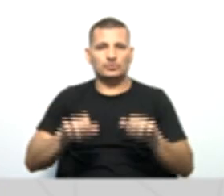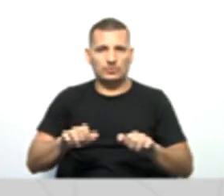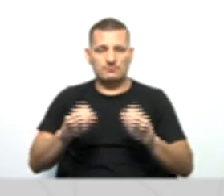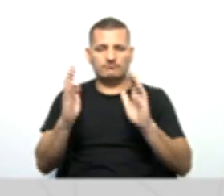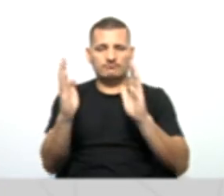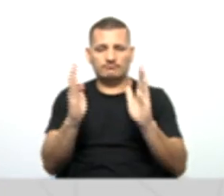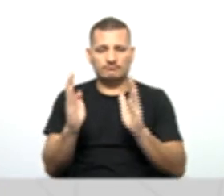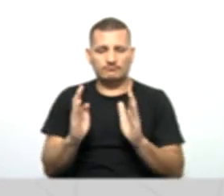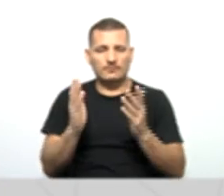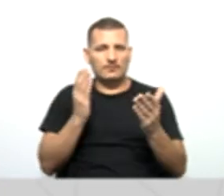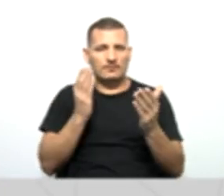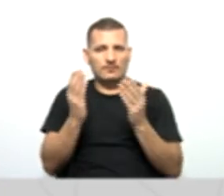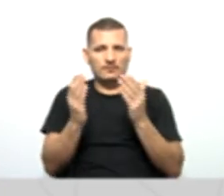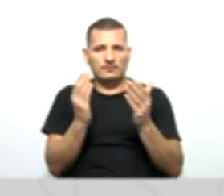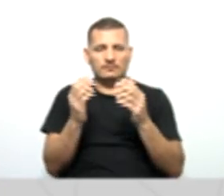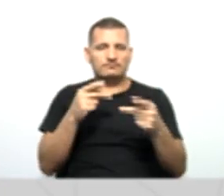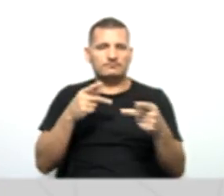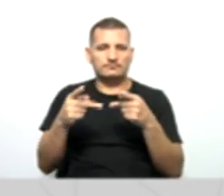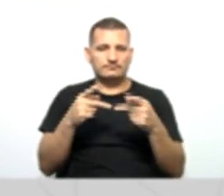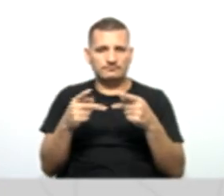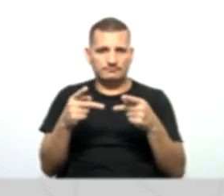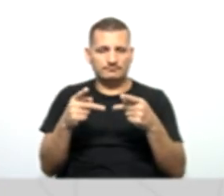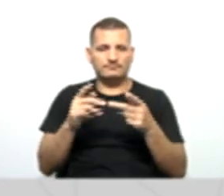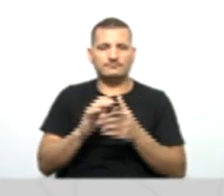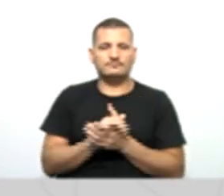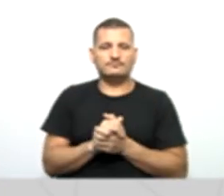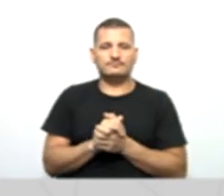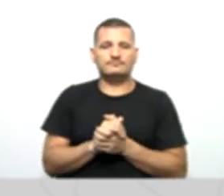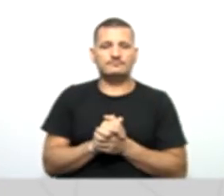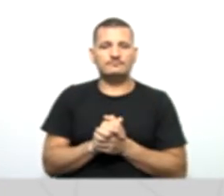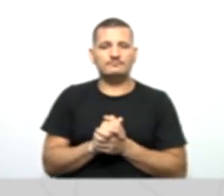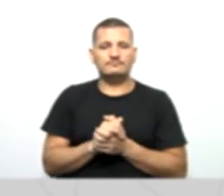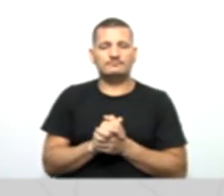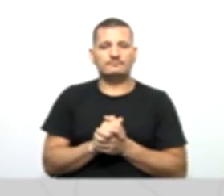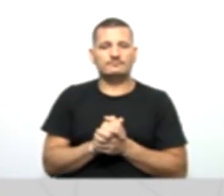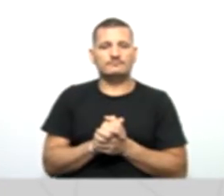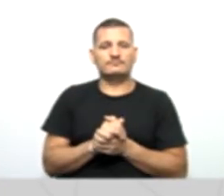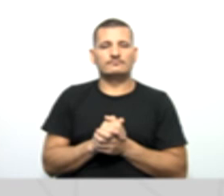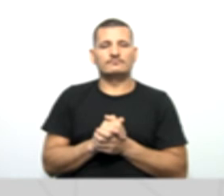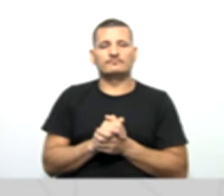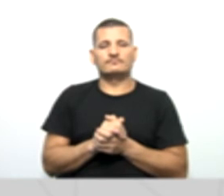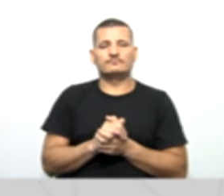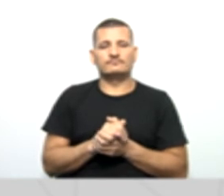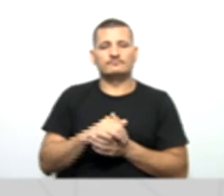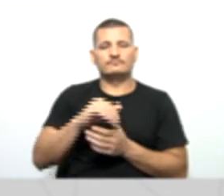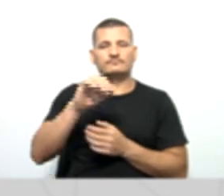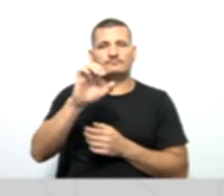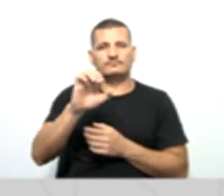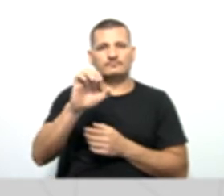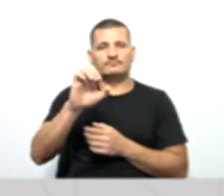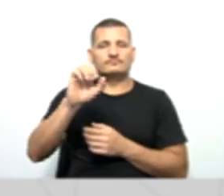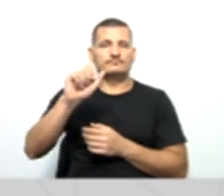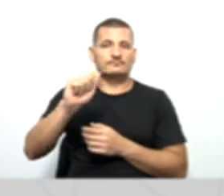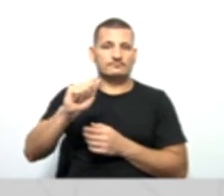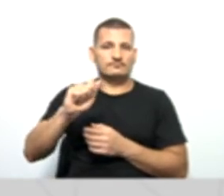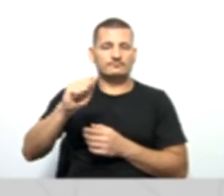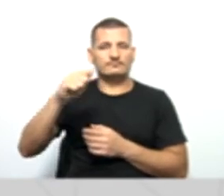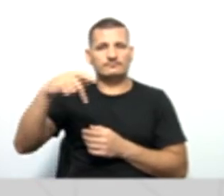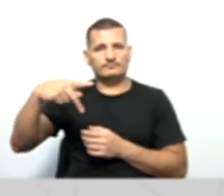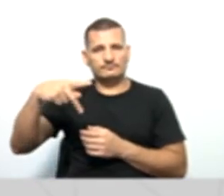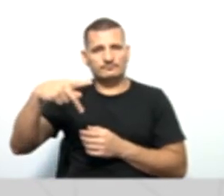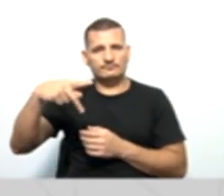atividades, seguindo aqueles passos, aquelas 7 dicas lá para um sucesso, a gente vai definir a estrutura analítica do projeto, ou